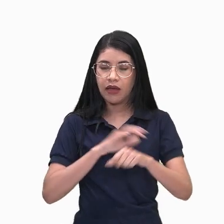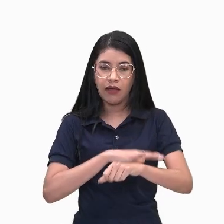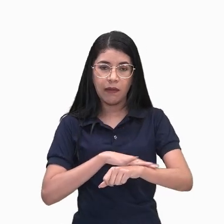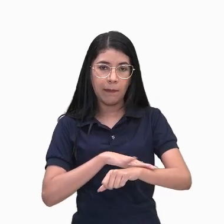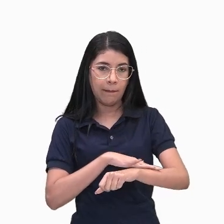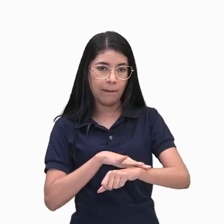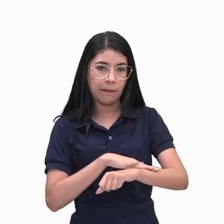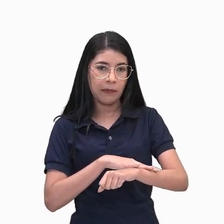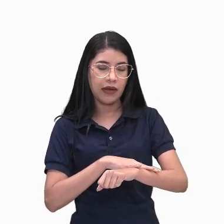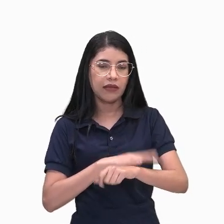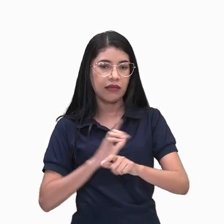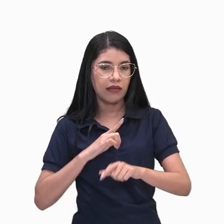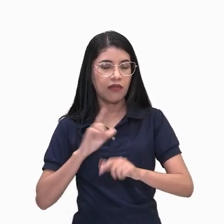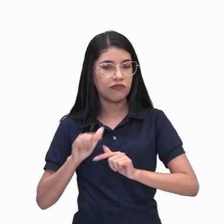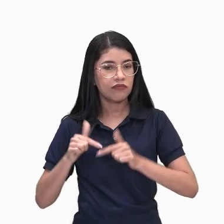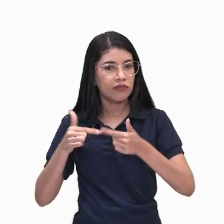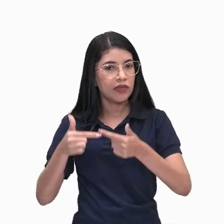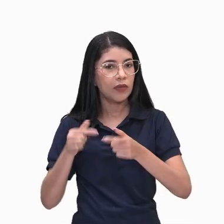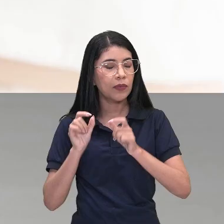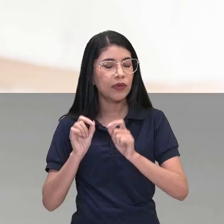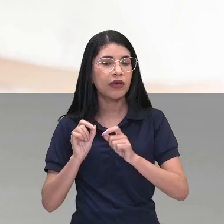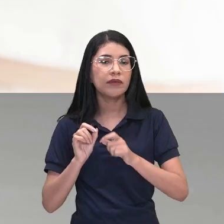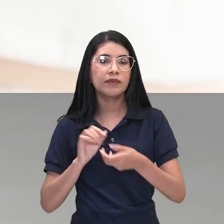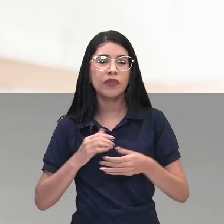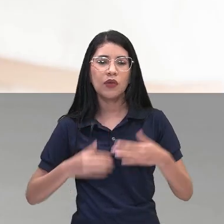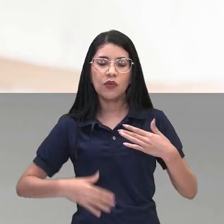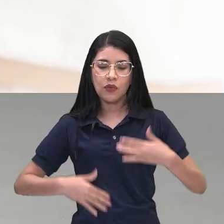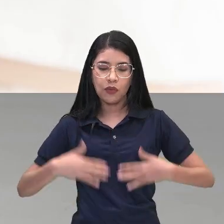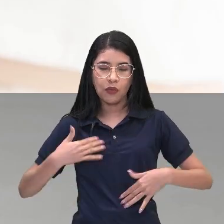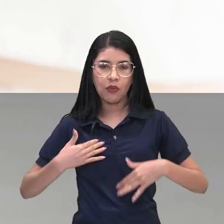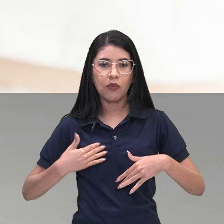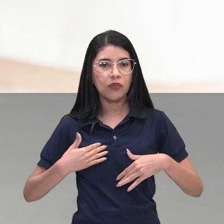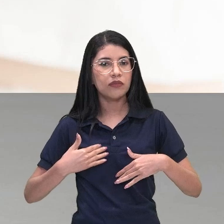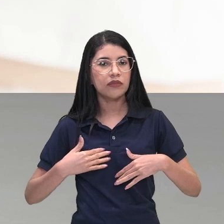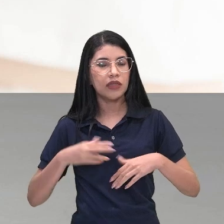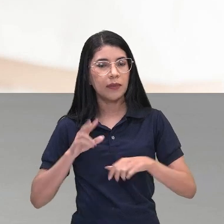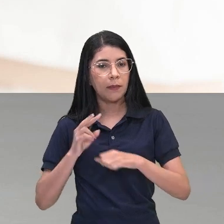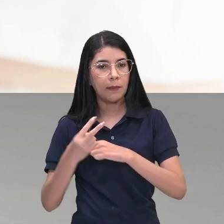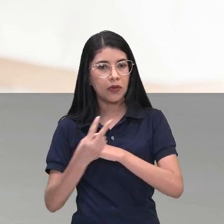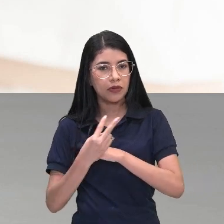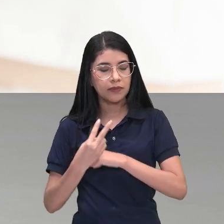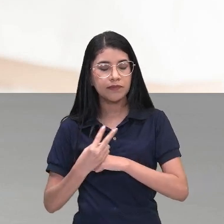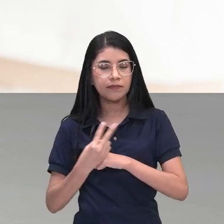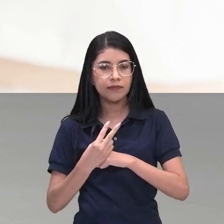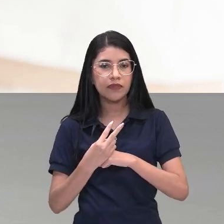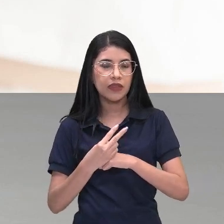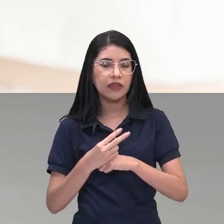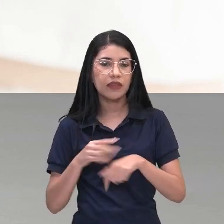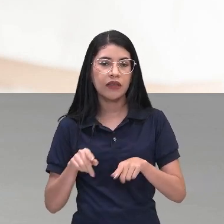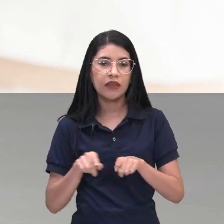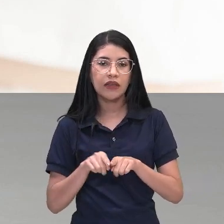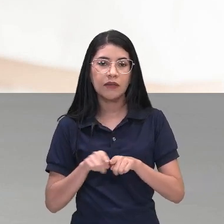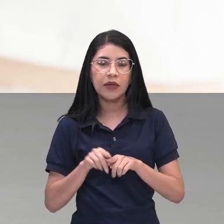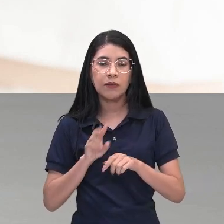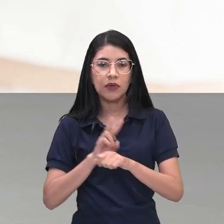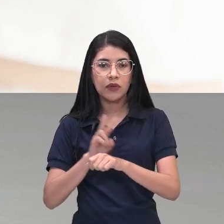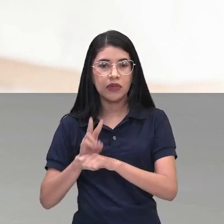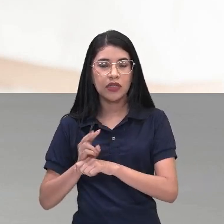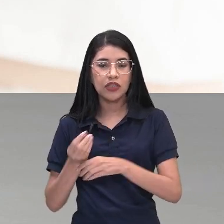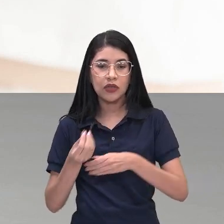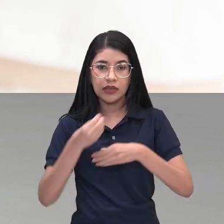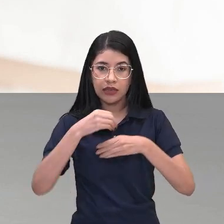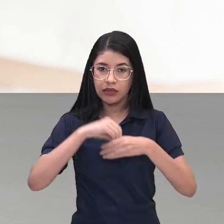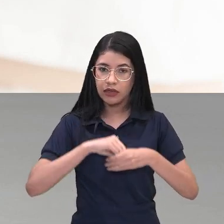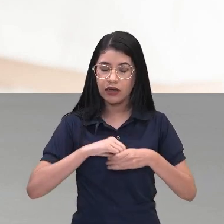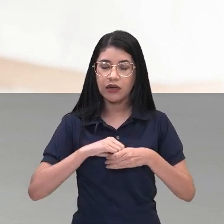pele ela tem essa função que é de justamente revestir o nosso corpo e proteger, né? Proteger aí as camadas mais